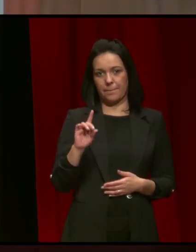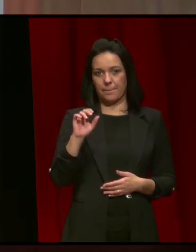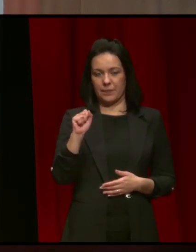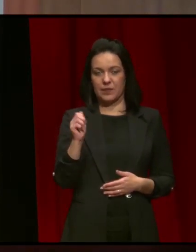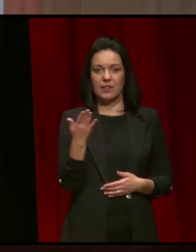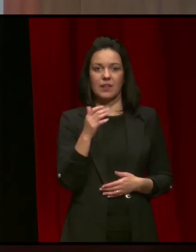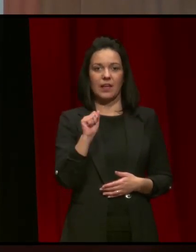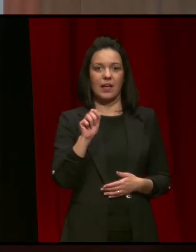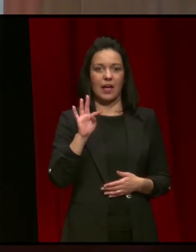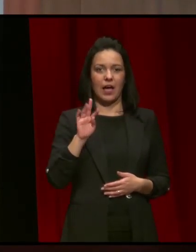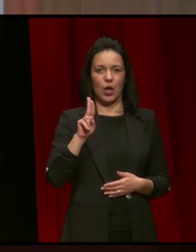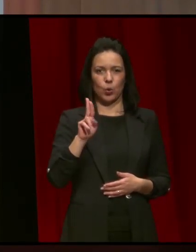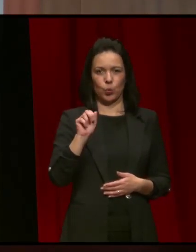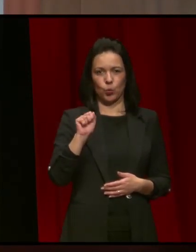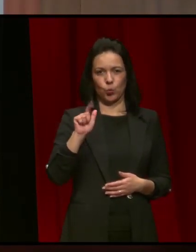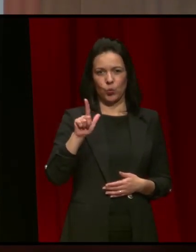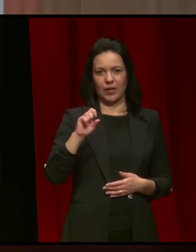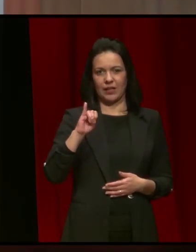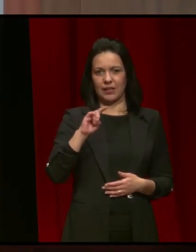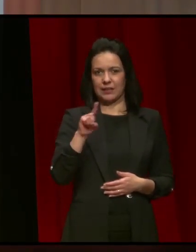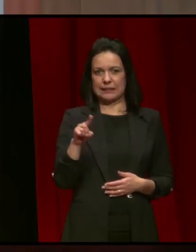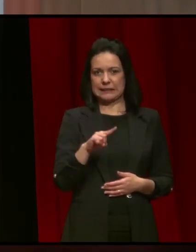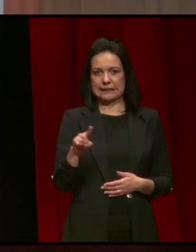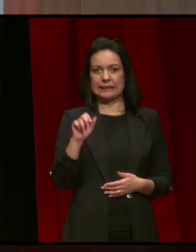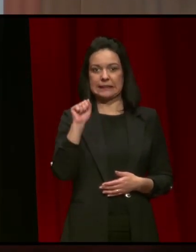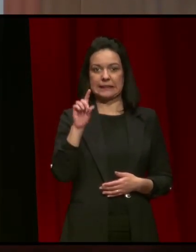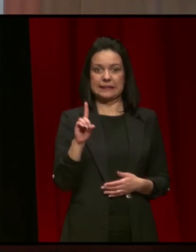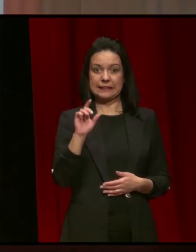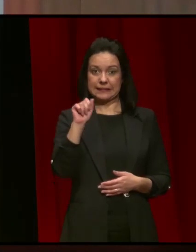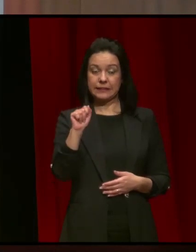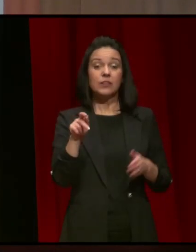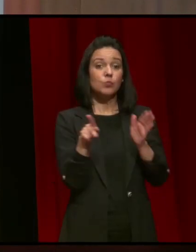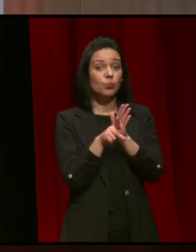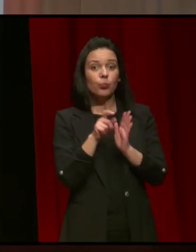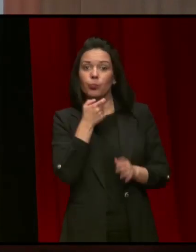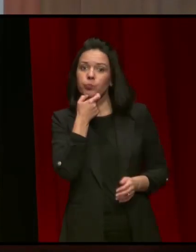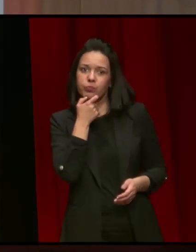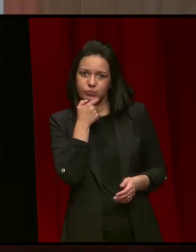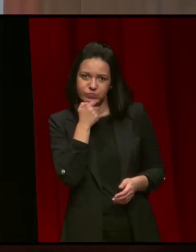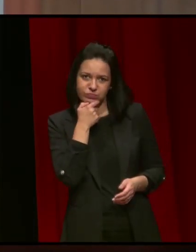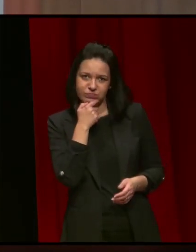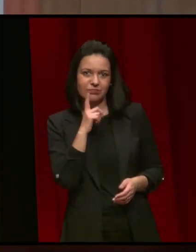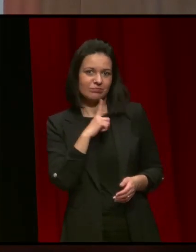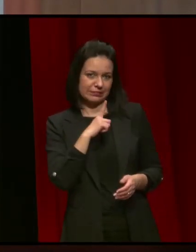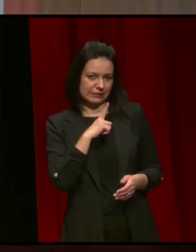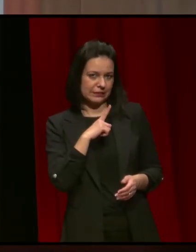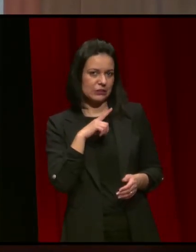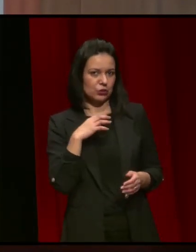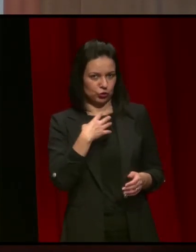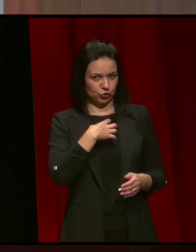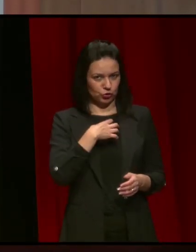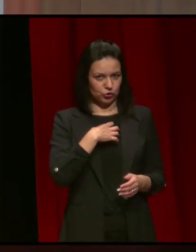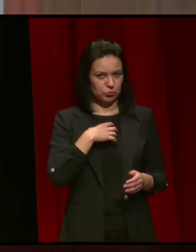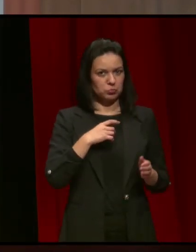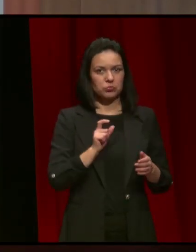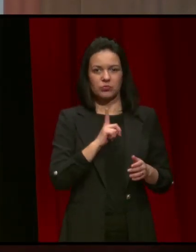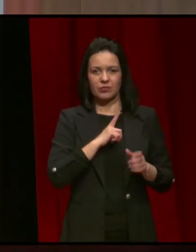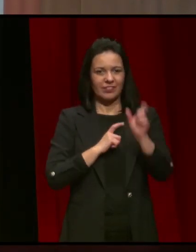ESV, Standard Version of the, né, tradução standard, padrão. Então aqui, ó, numa